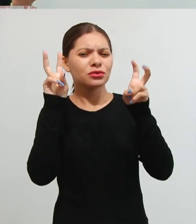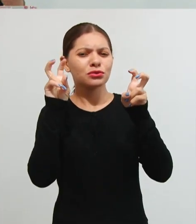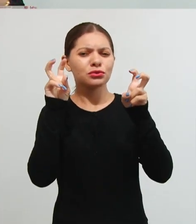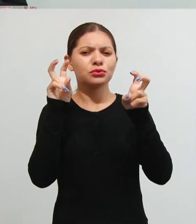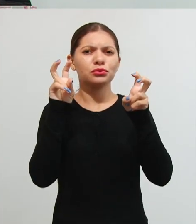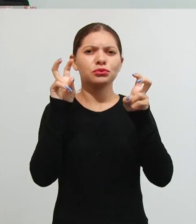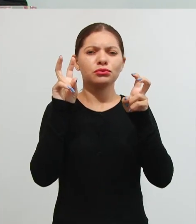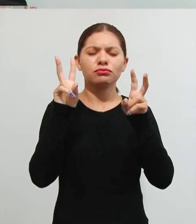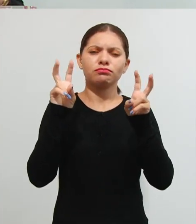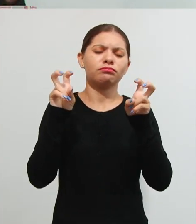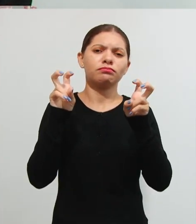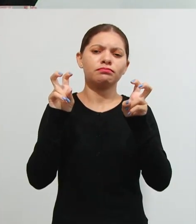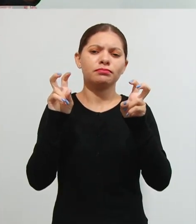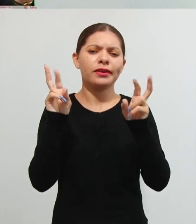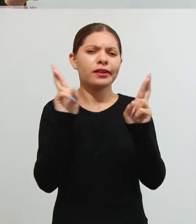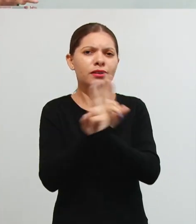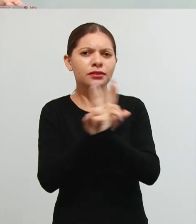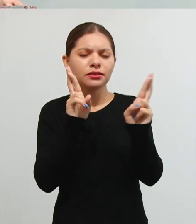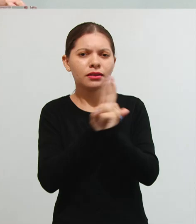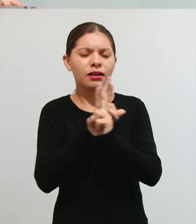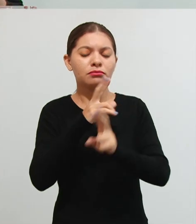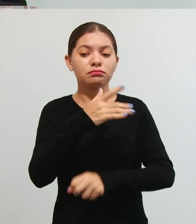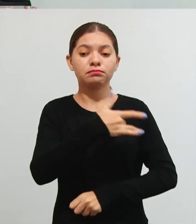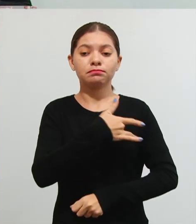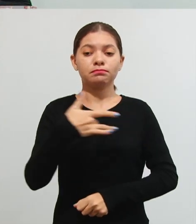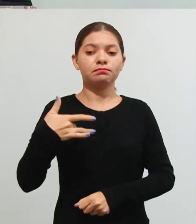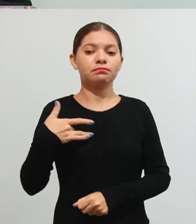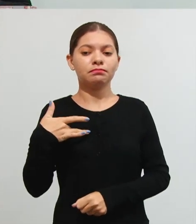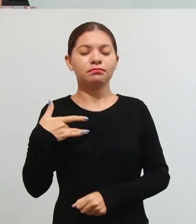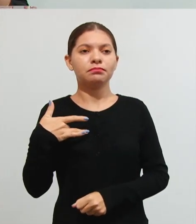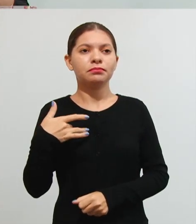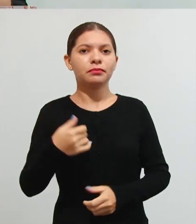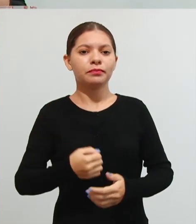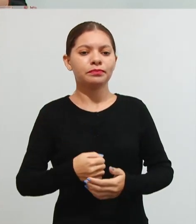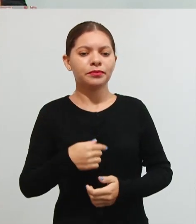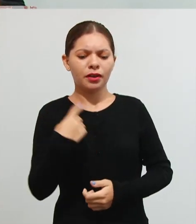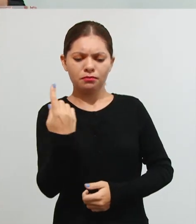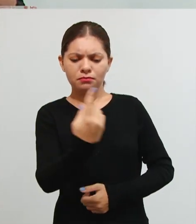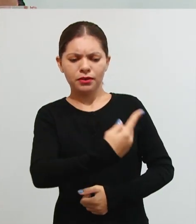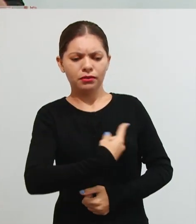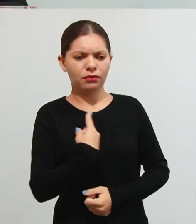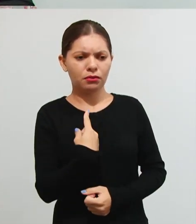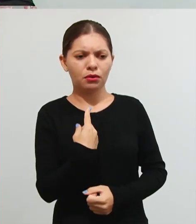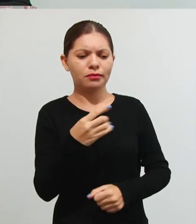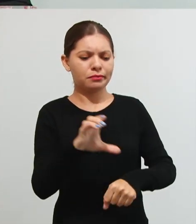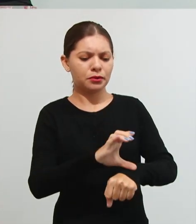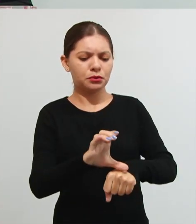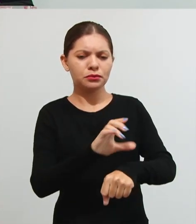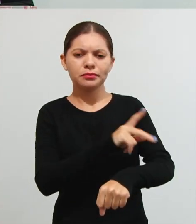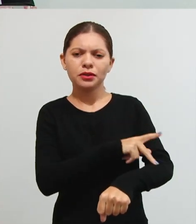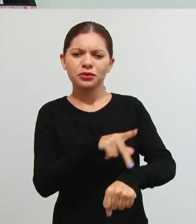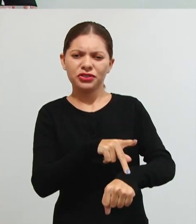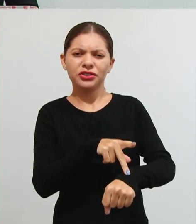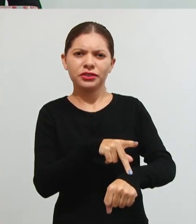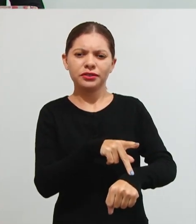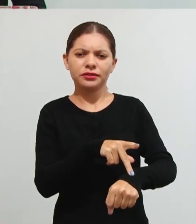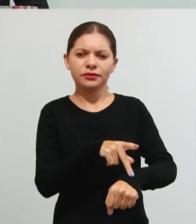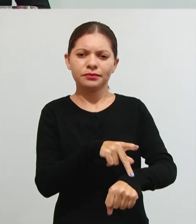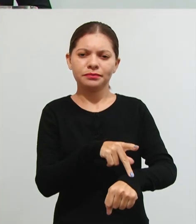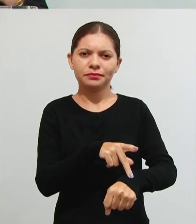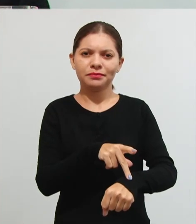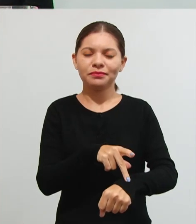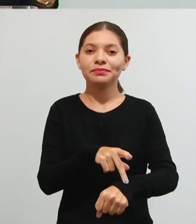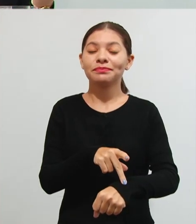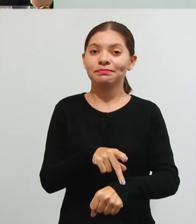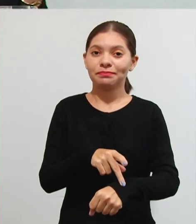esse tema que é tão relacionado à saúde, para nós, para o curso de pedagogia? Vamos estudar um